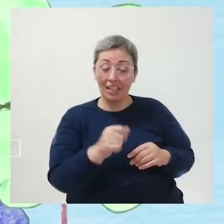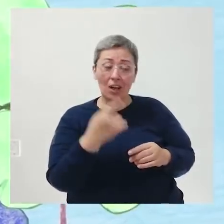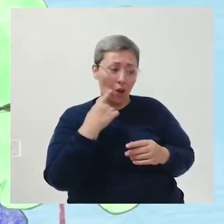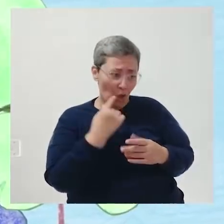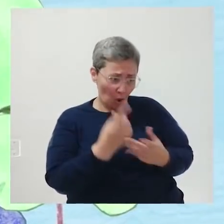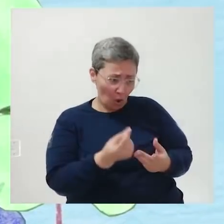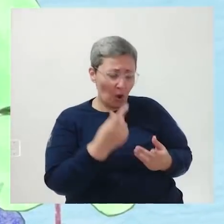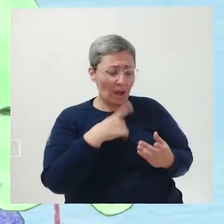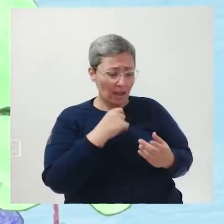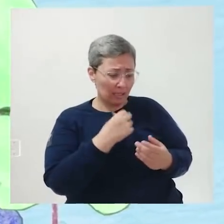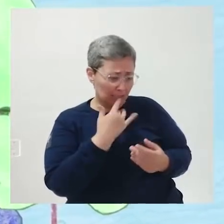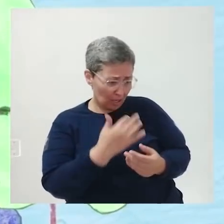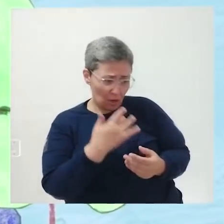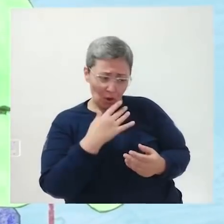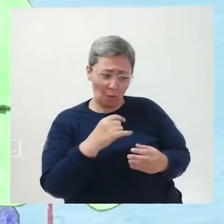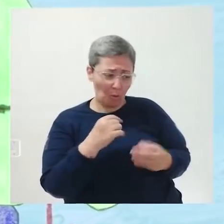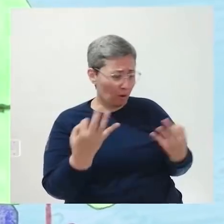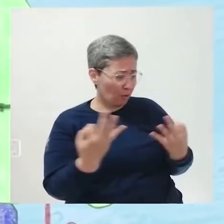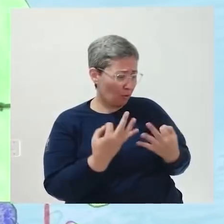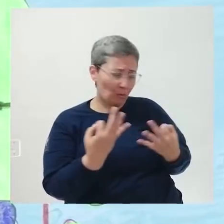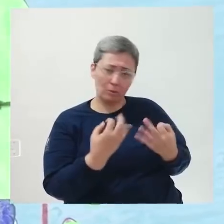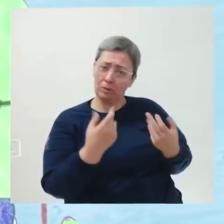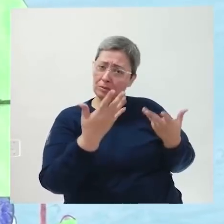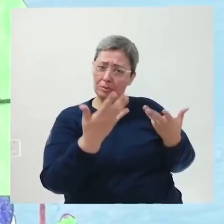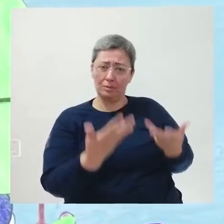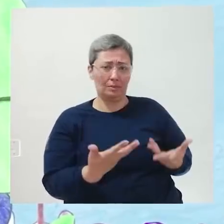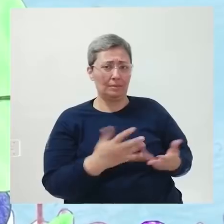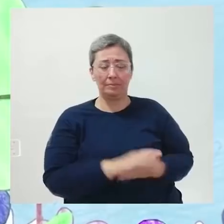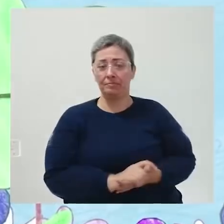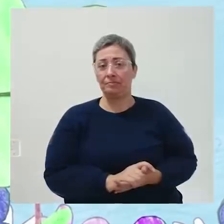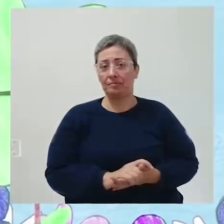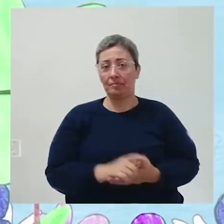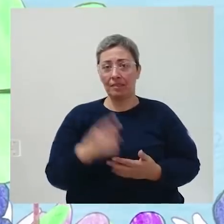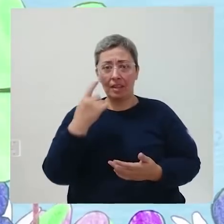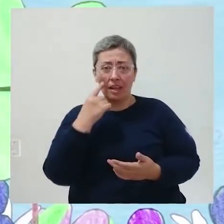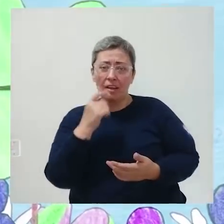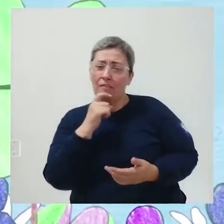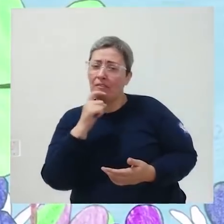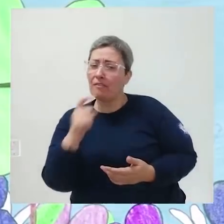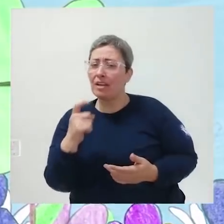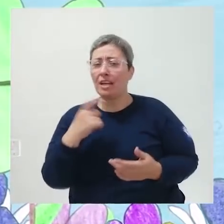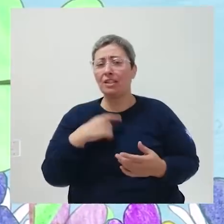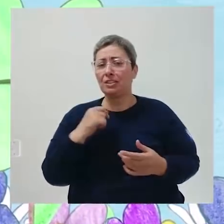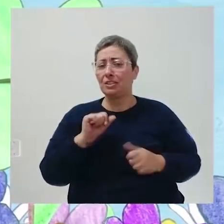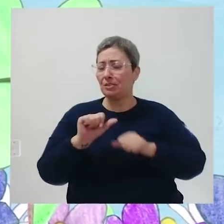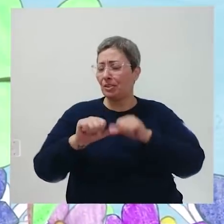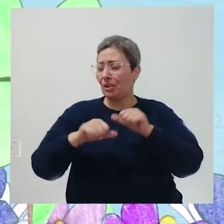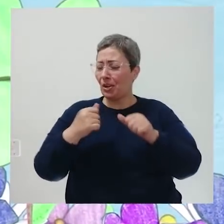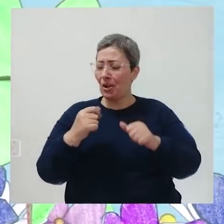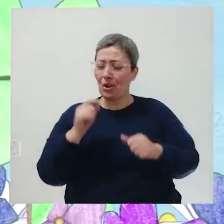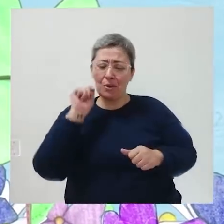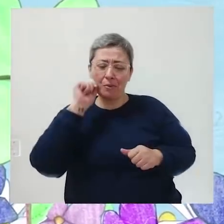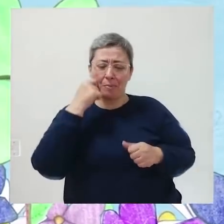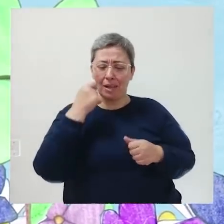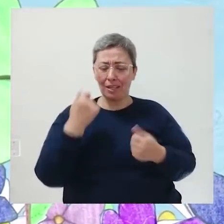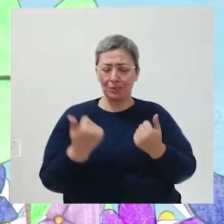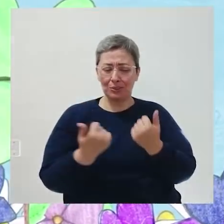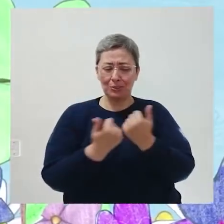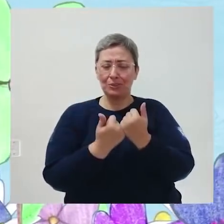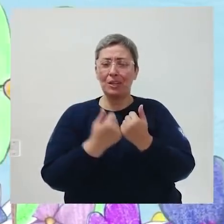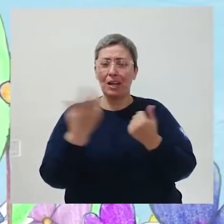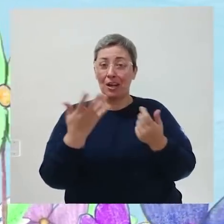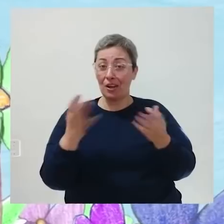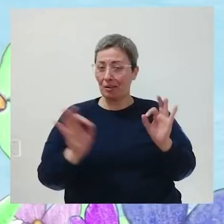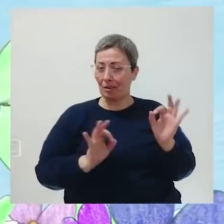Oi, Hortência! Hortência, essa cor caiu muito bem em você. Verde é o novo